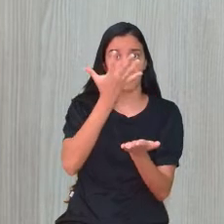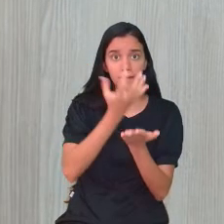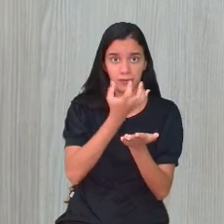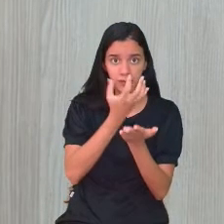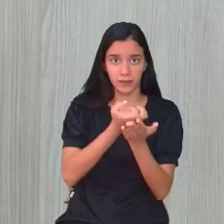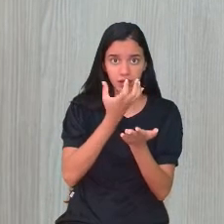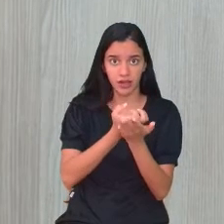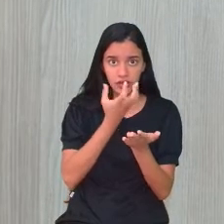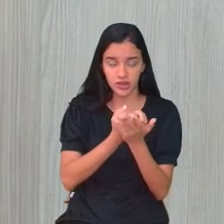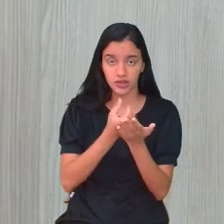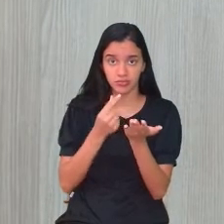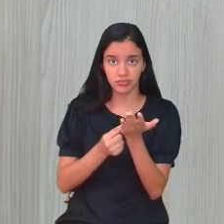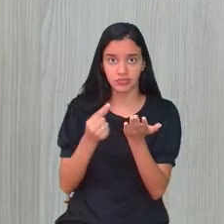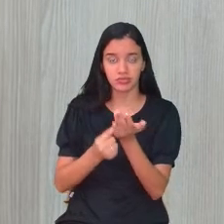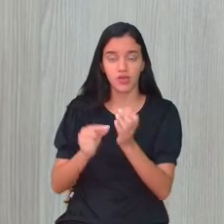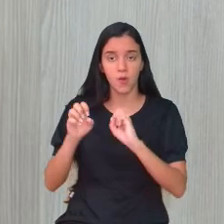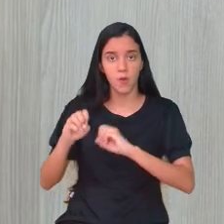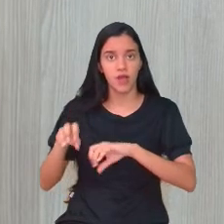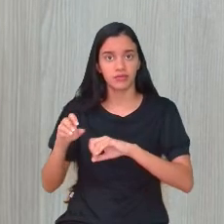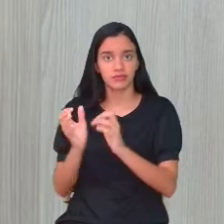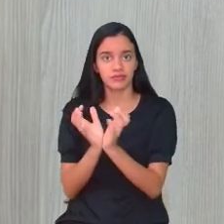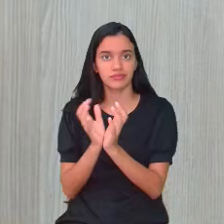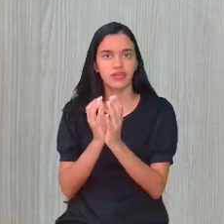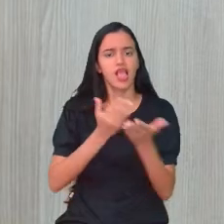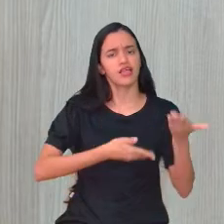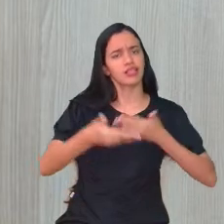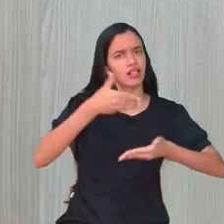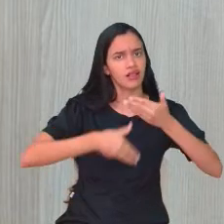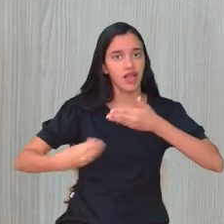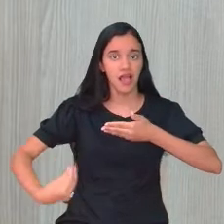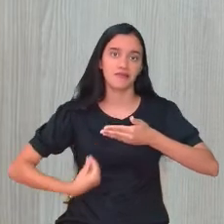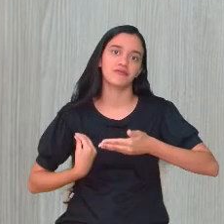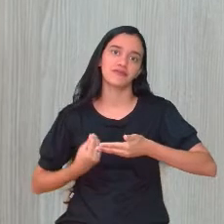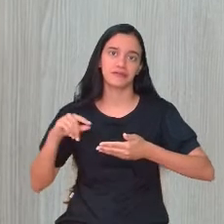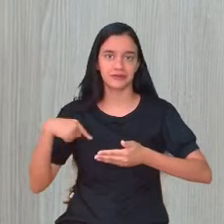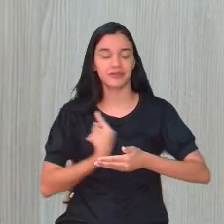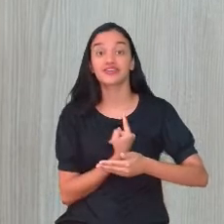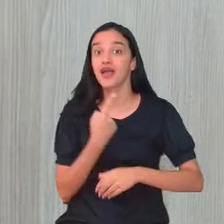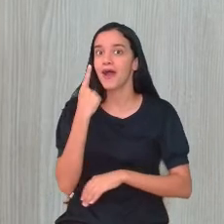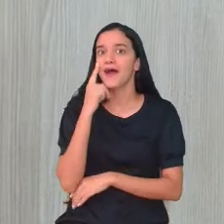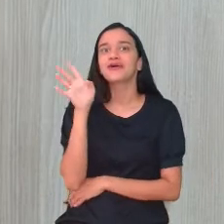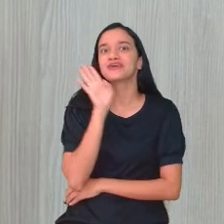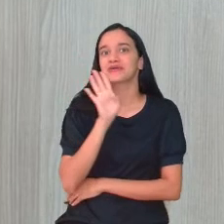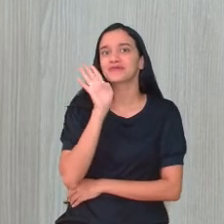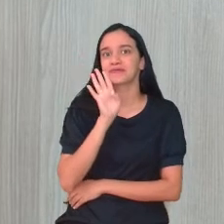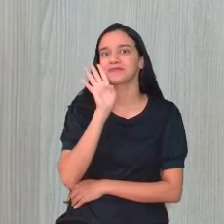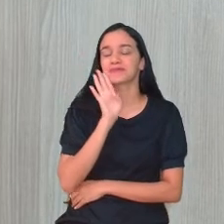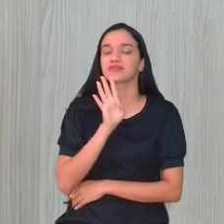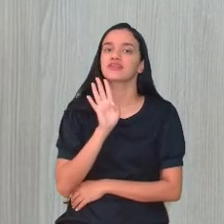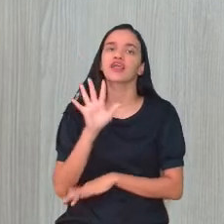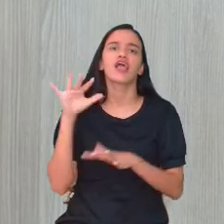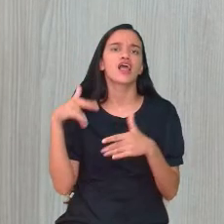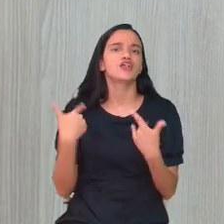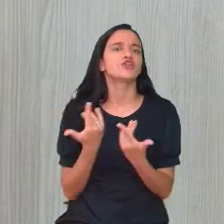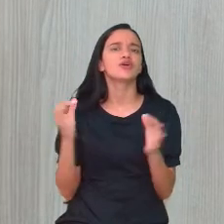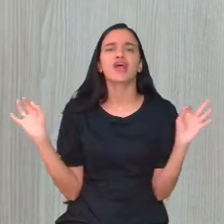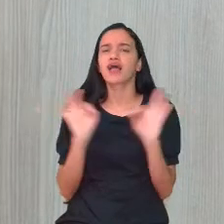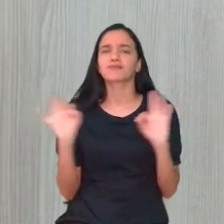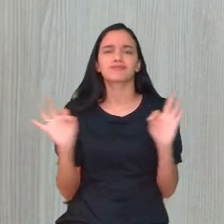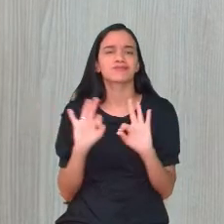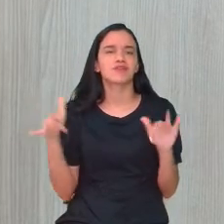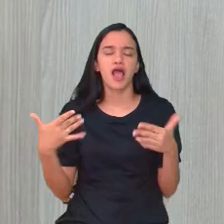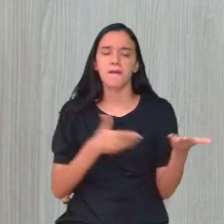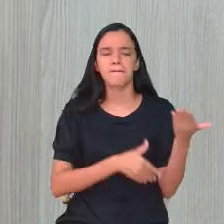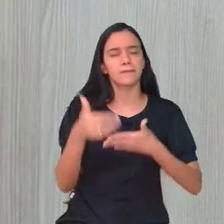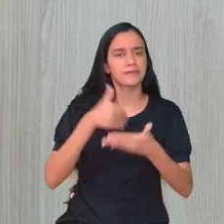o aplicativo do Educa Recife e interagir ao vivo aqui com a gente. Olha que legal. A gente adora a participação de